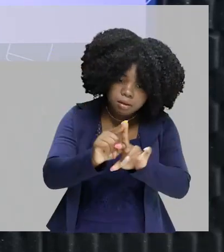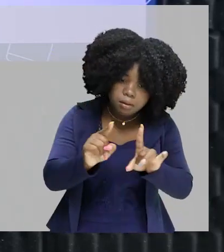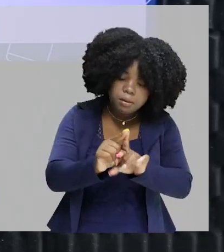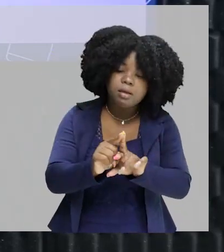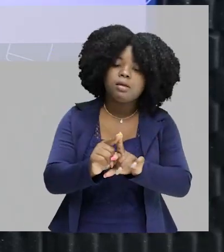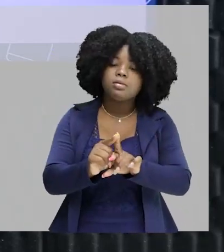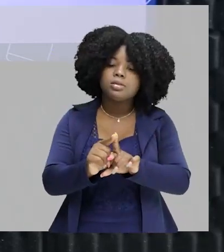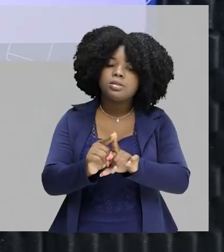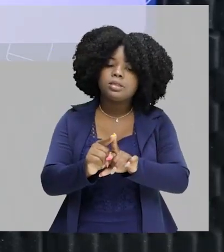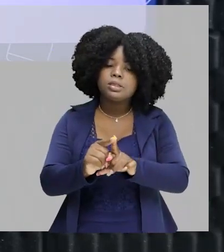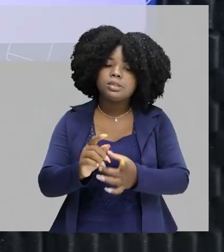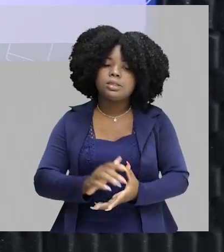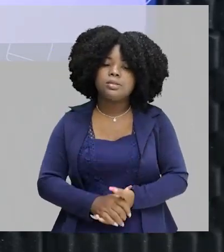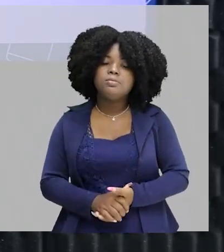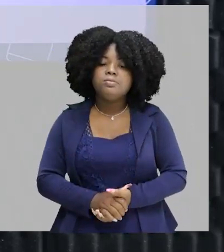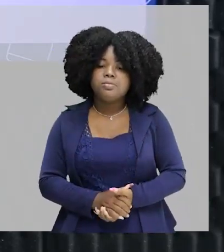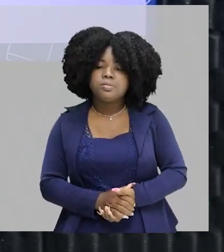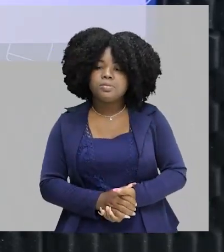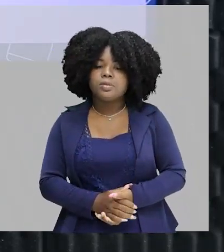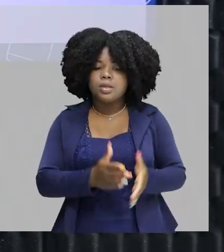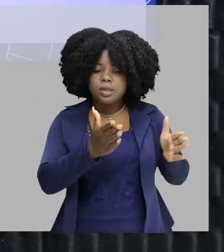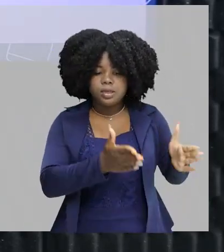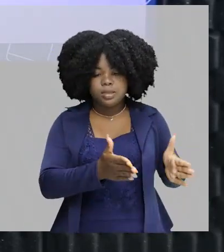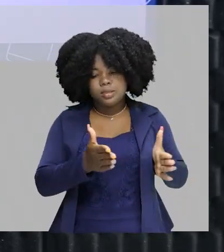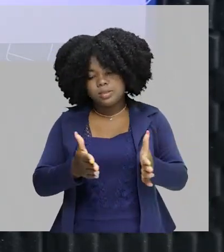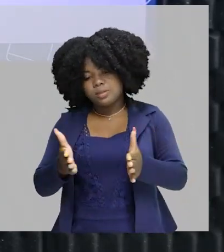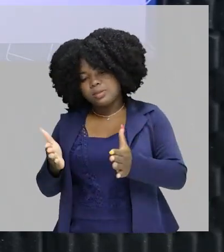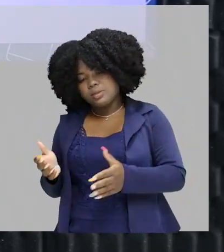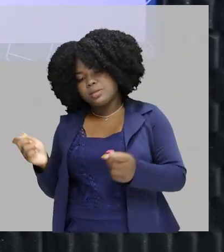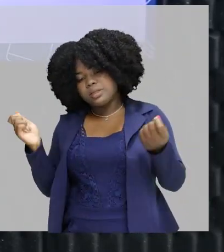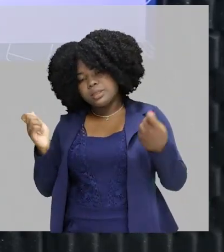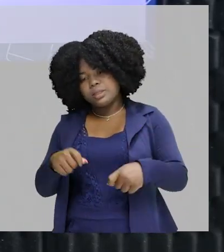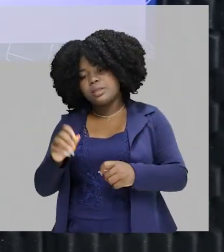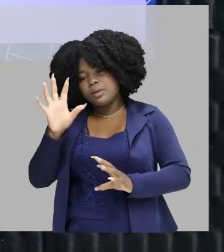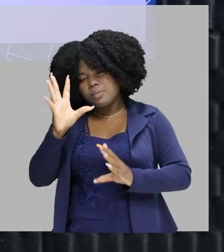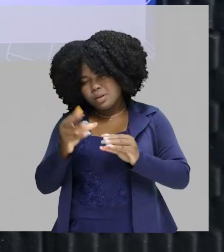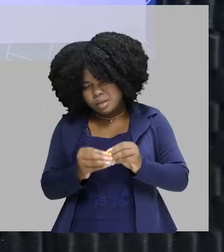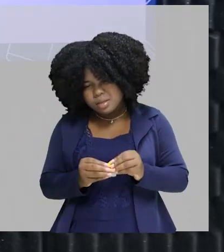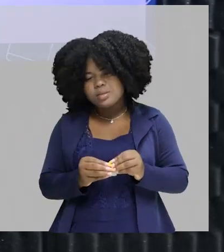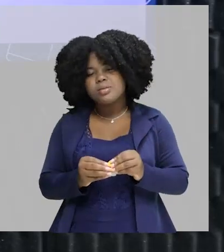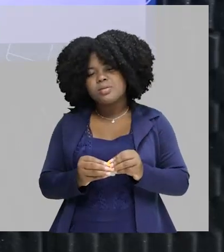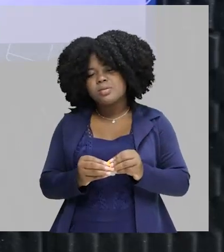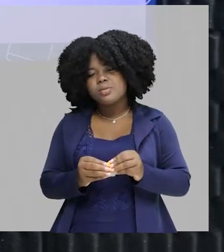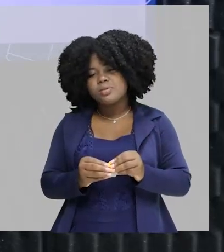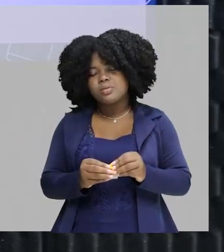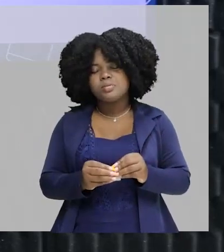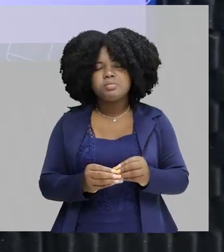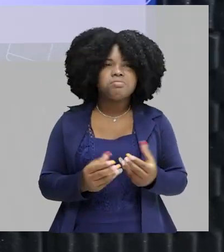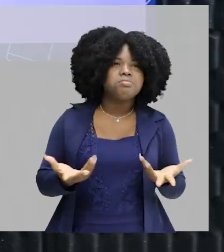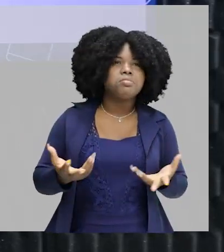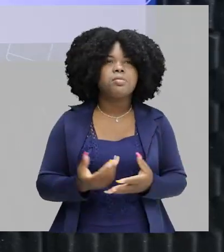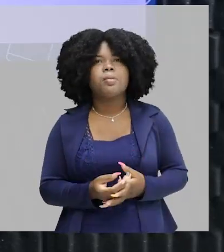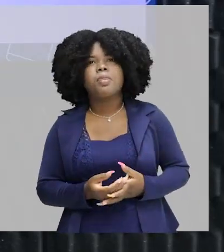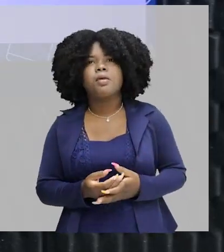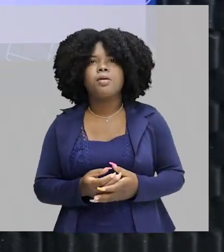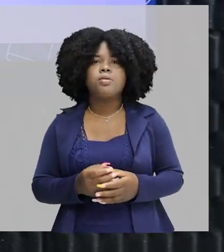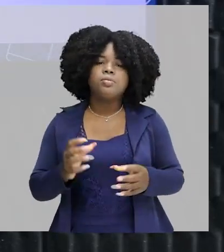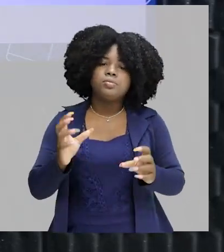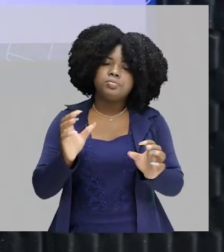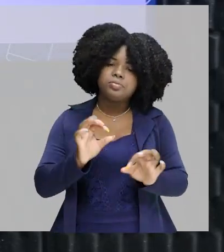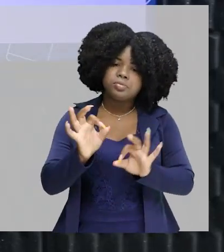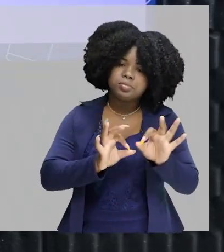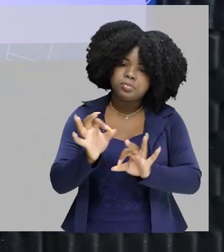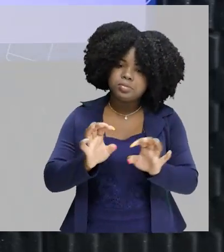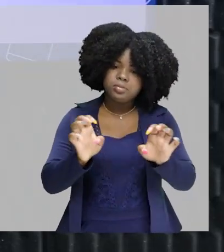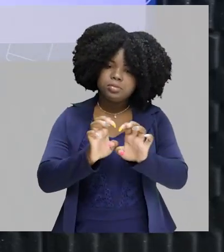esses passos a gente pode resumir e meio que vai ficar assim um cálculo direto. Você já vai conseguir ir